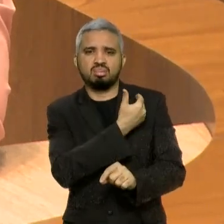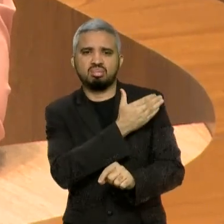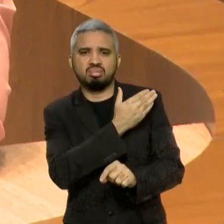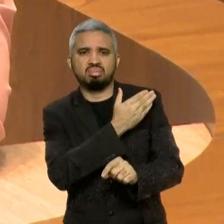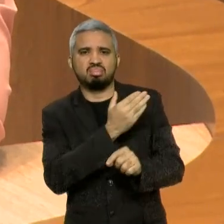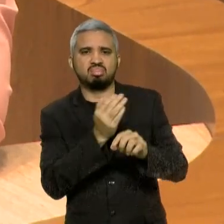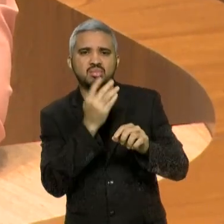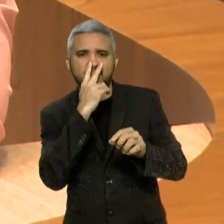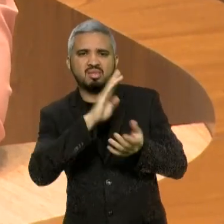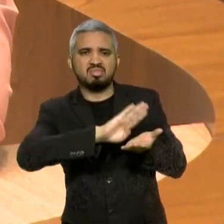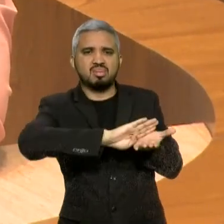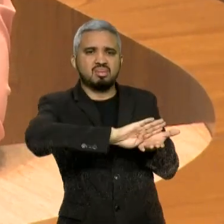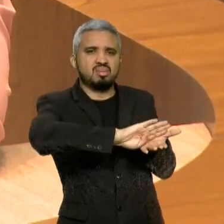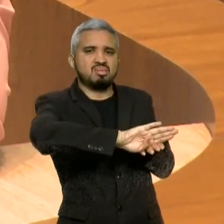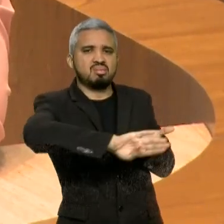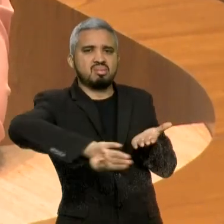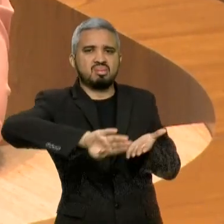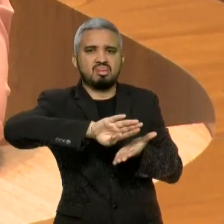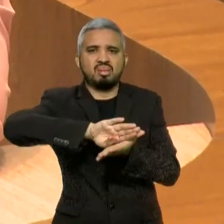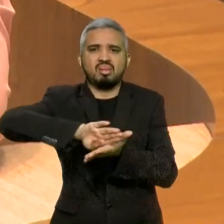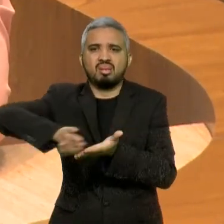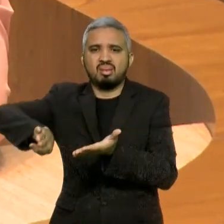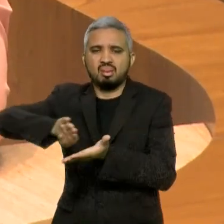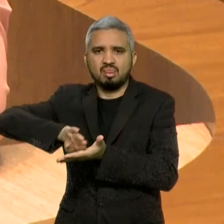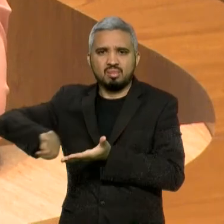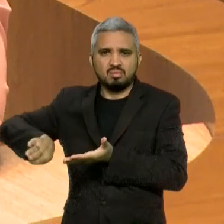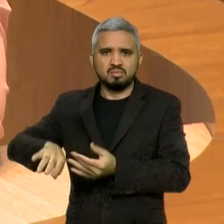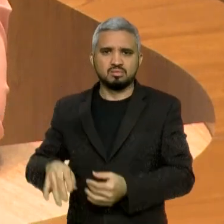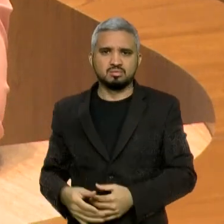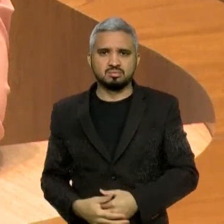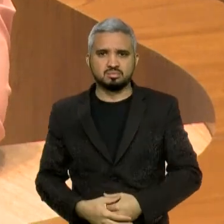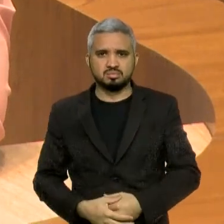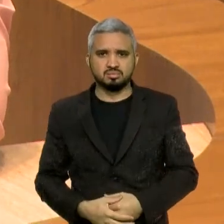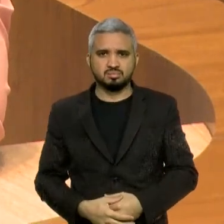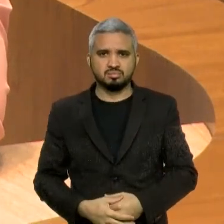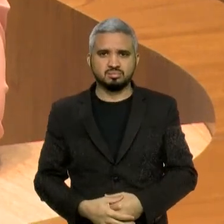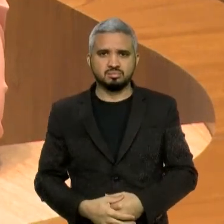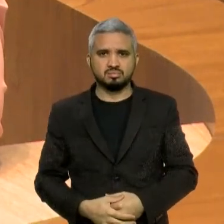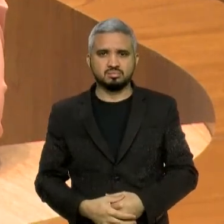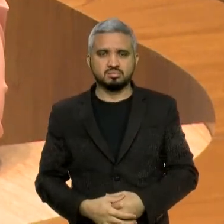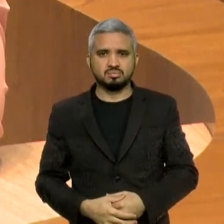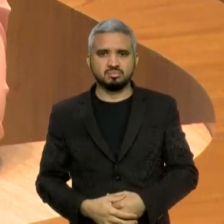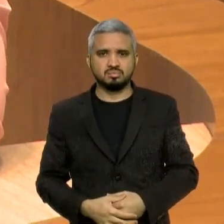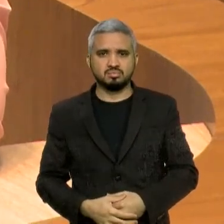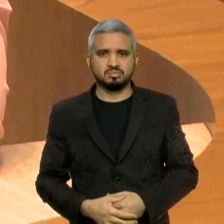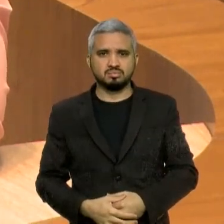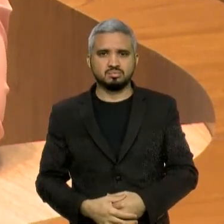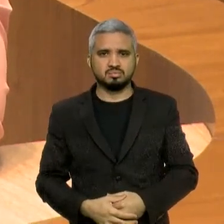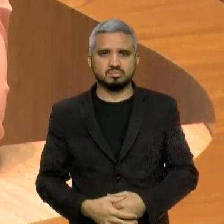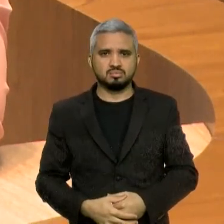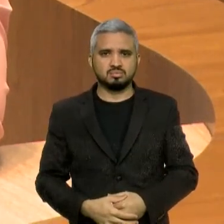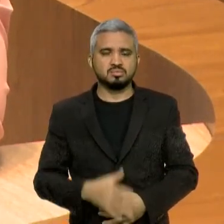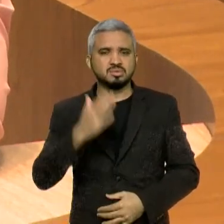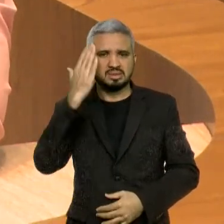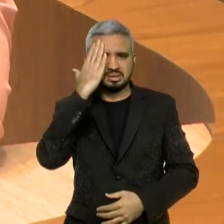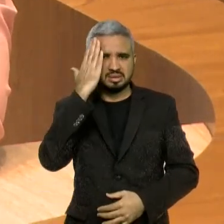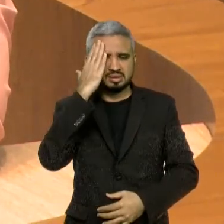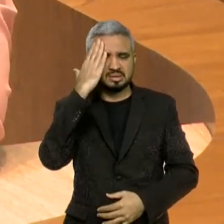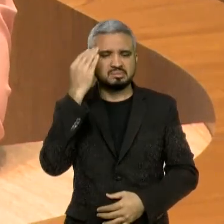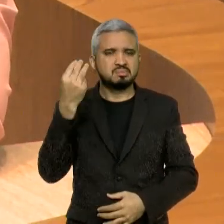do de ser enxergados pelo é público é inadmissível a gente sabe que o Maranhão